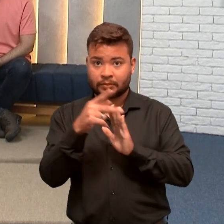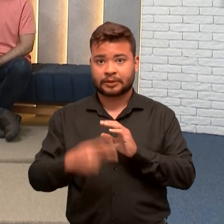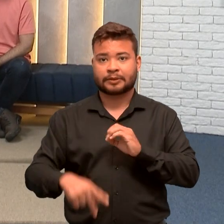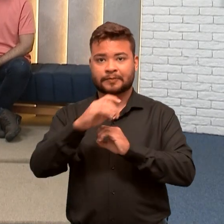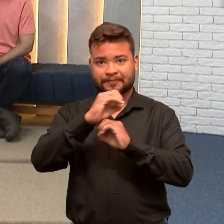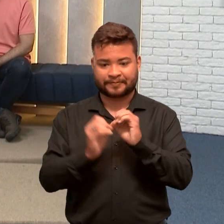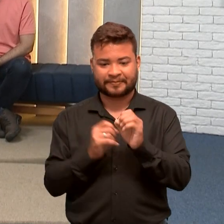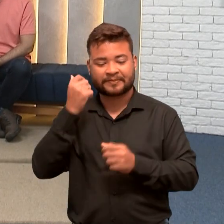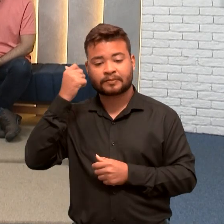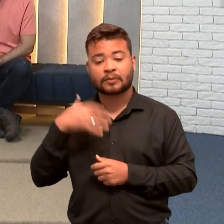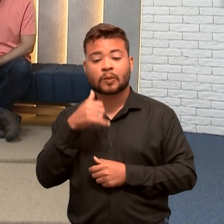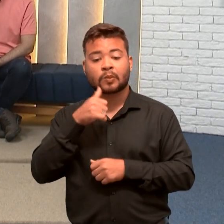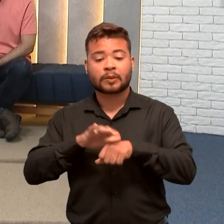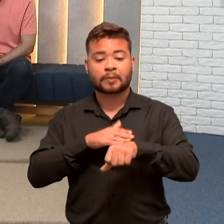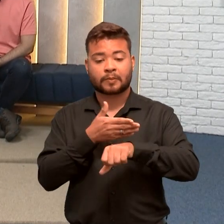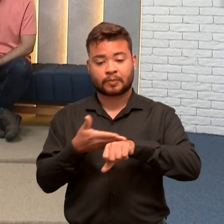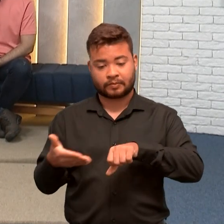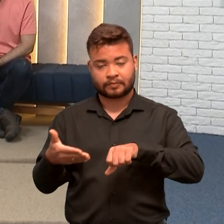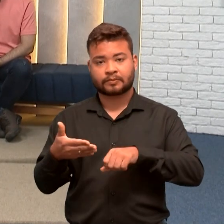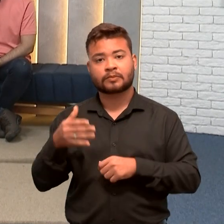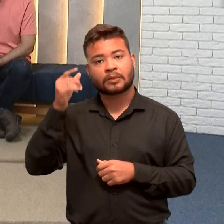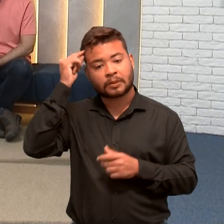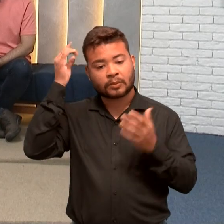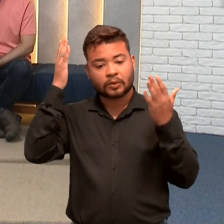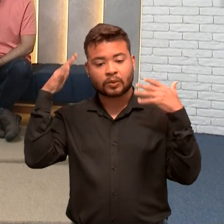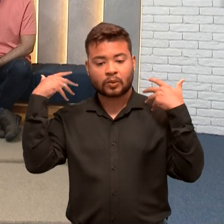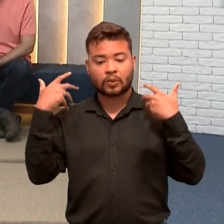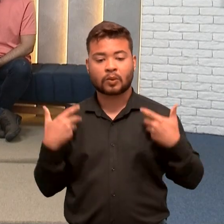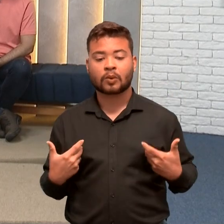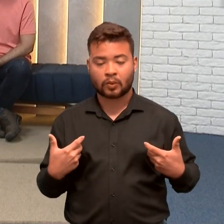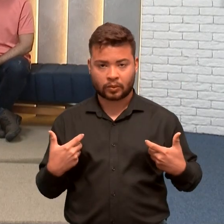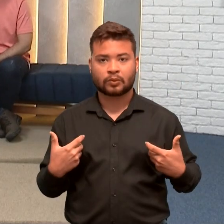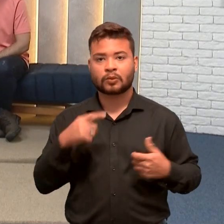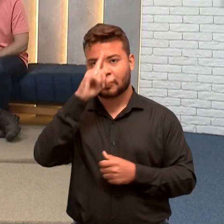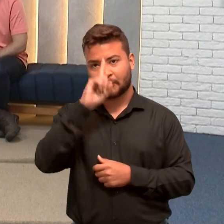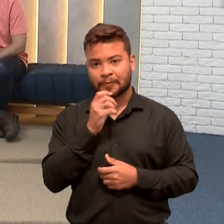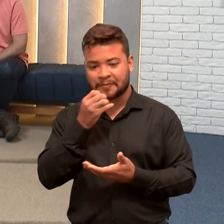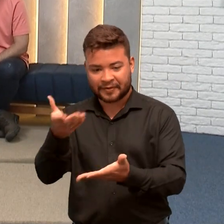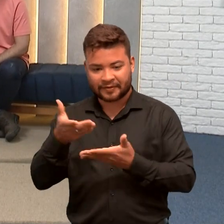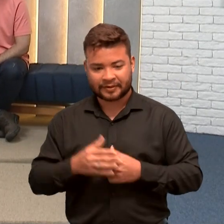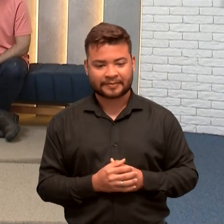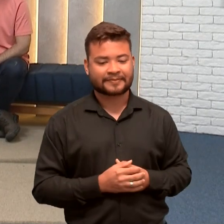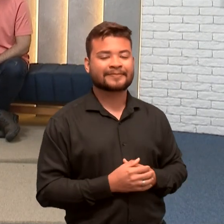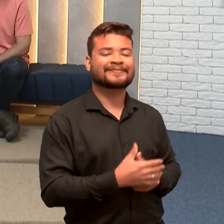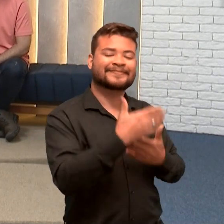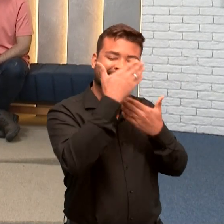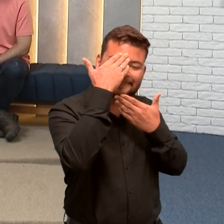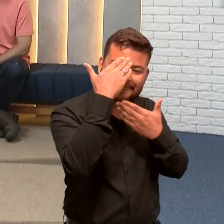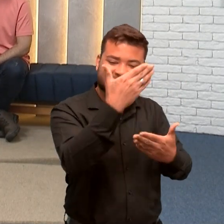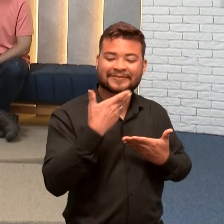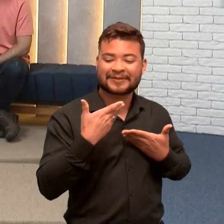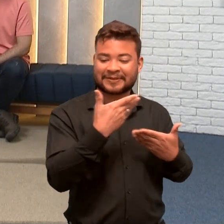Ela se descreve como uma mulher branca, com cabelos longos, loiros e ondulados. Seja muito bem-vinda. Muito obrigada,